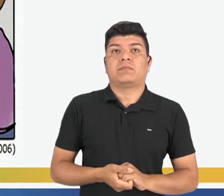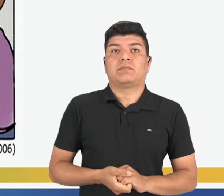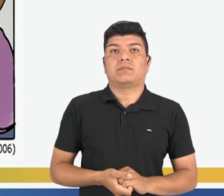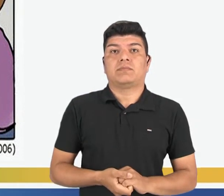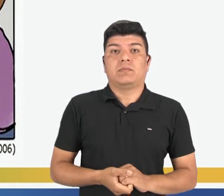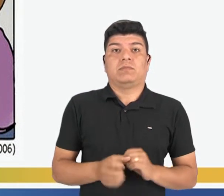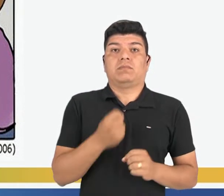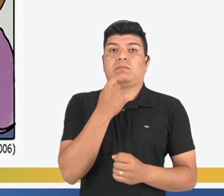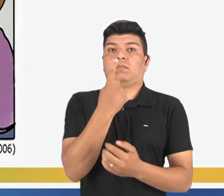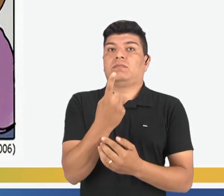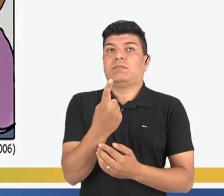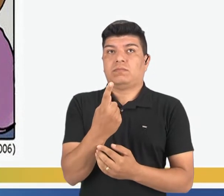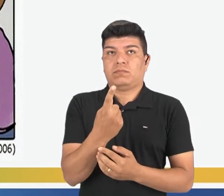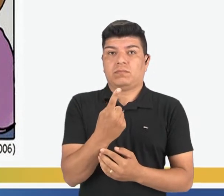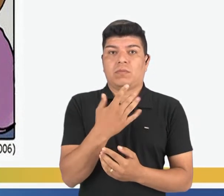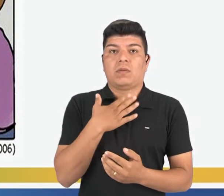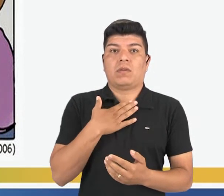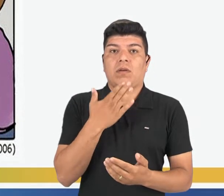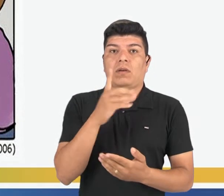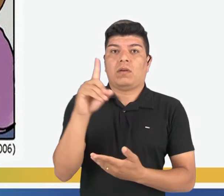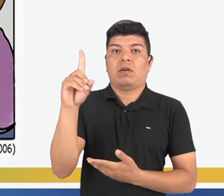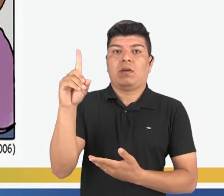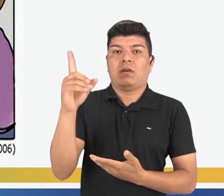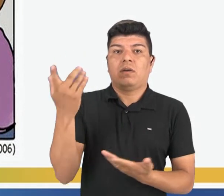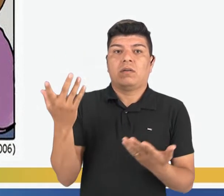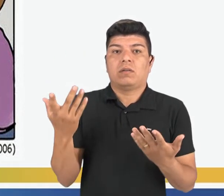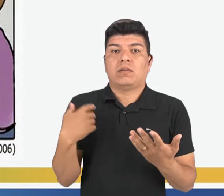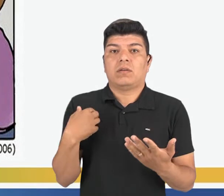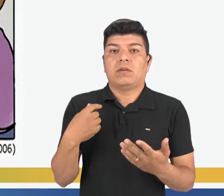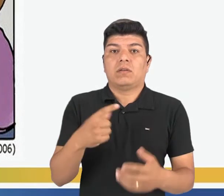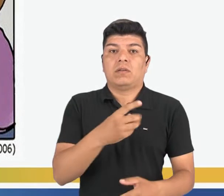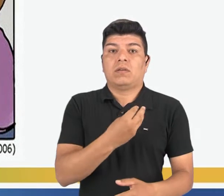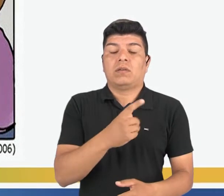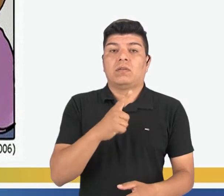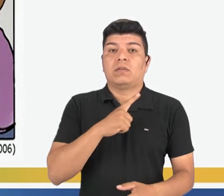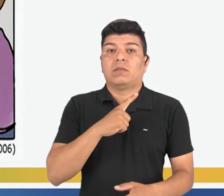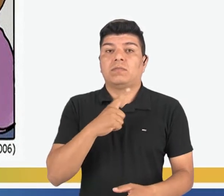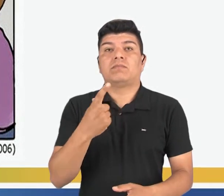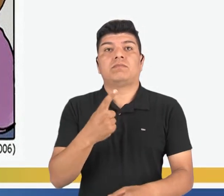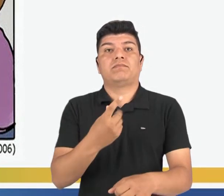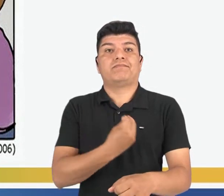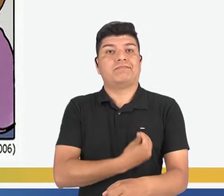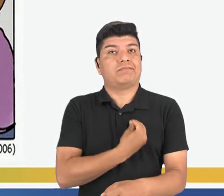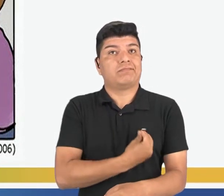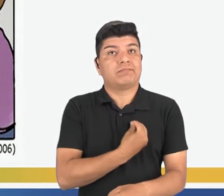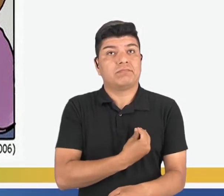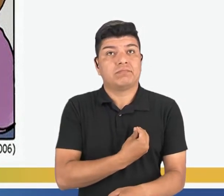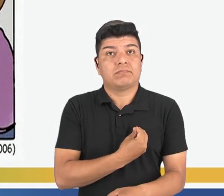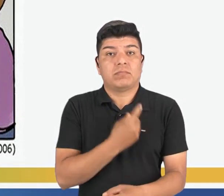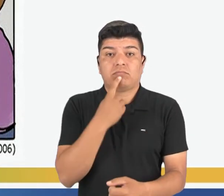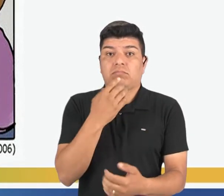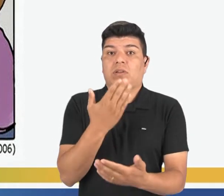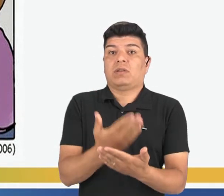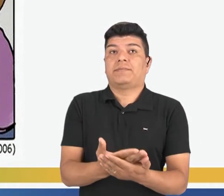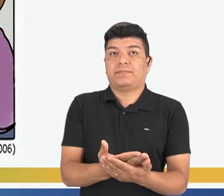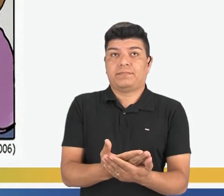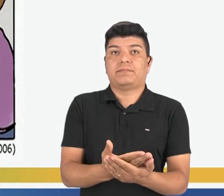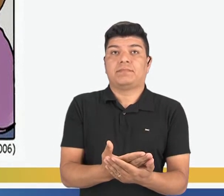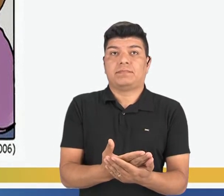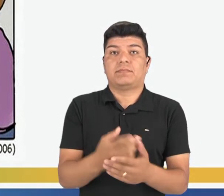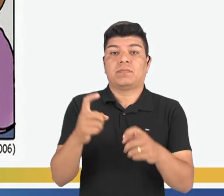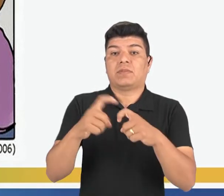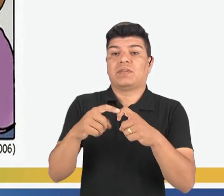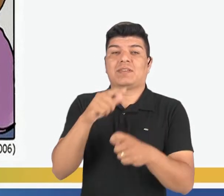Olha a reação. Meu Deus, doutor, e quanto tempo eu tenho de vida? Ele se assustou. O